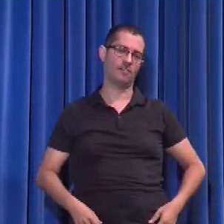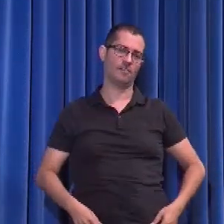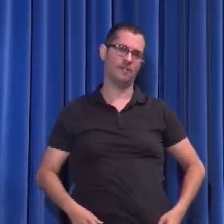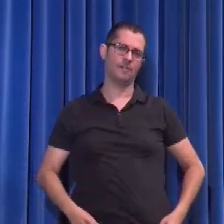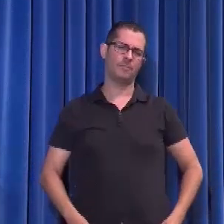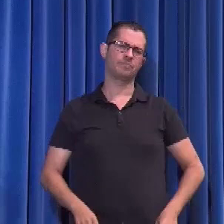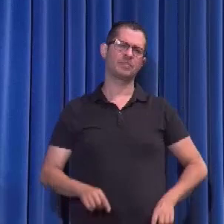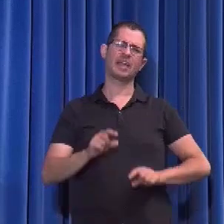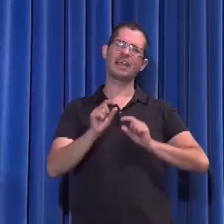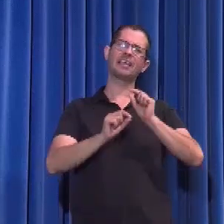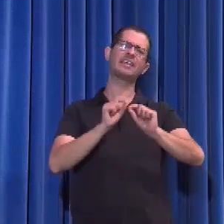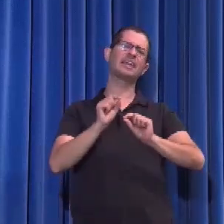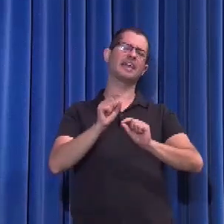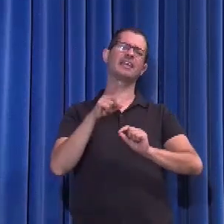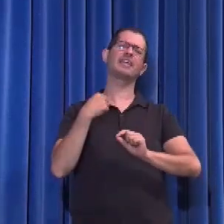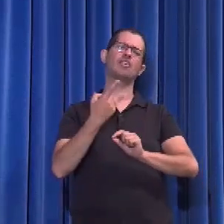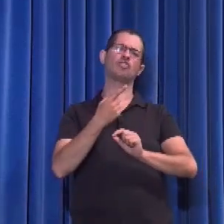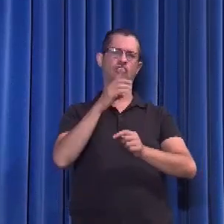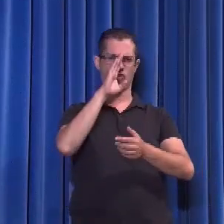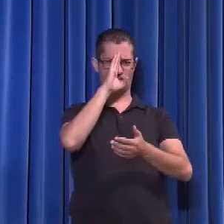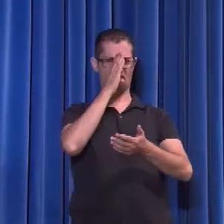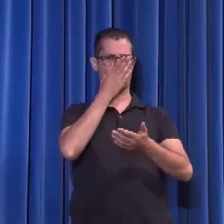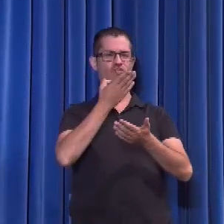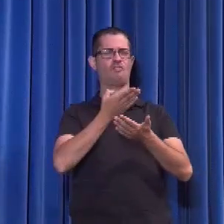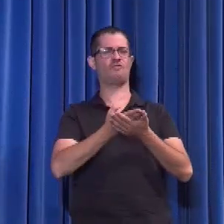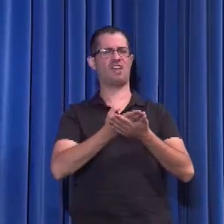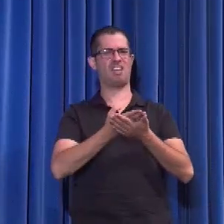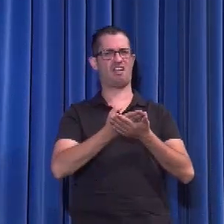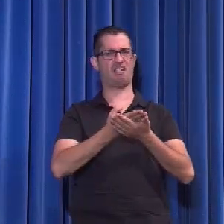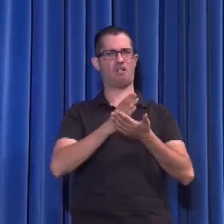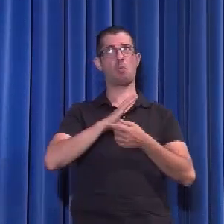que nós estamos confiando? É em nossa sabedoria?